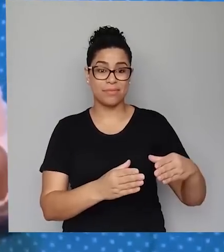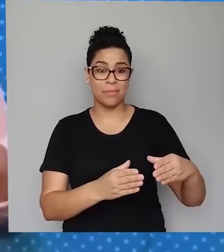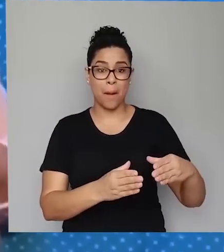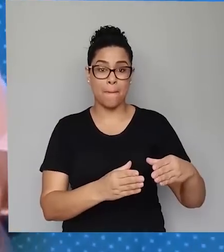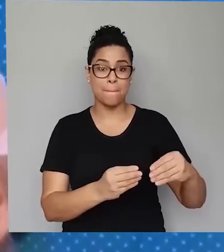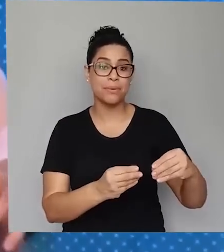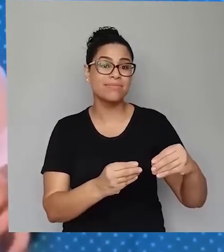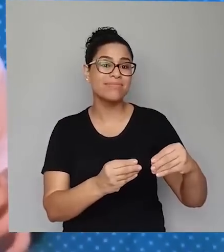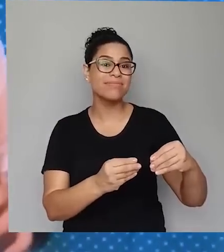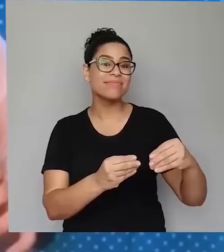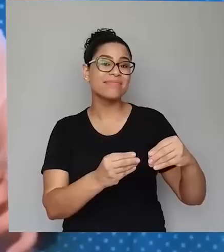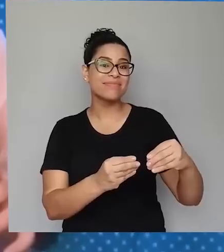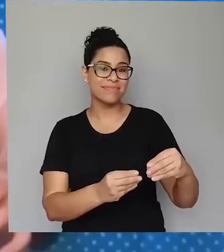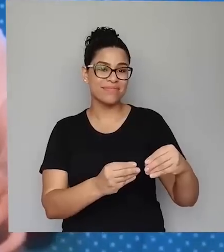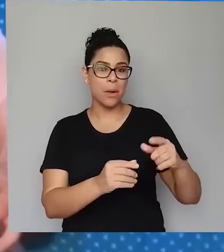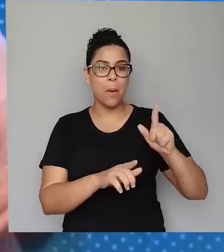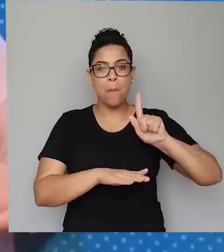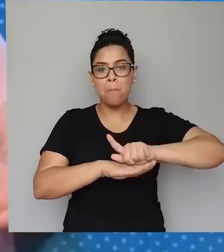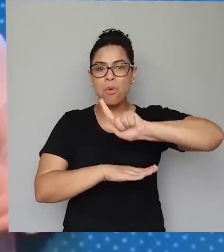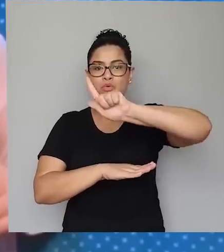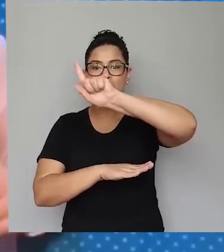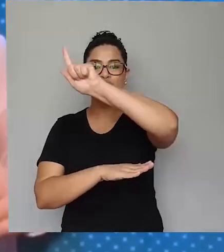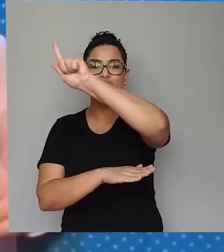e aperte a garrafa.